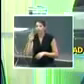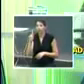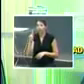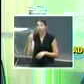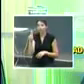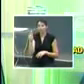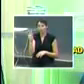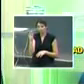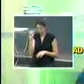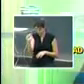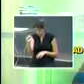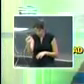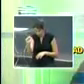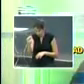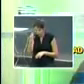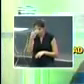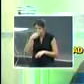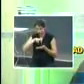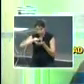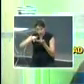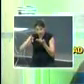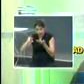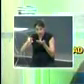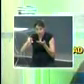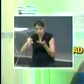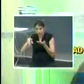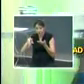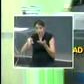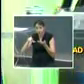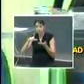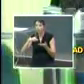produz, ele poda,